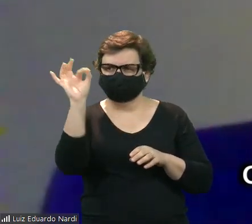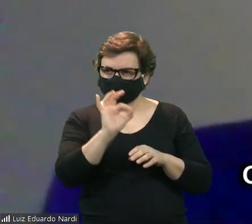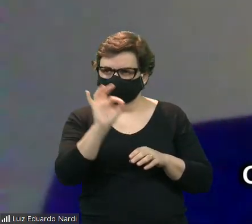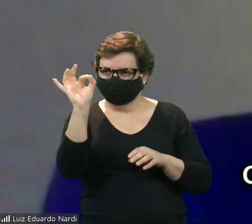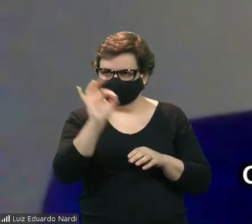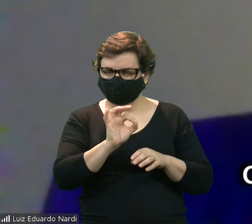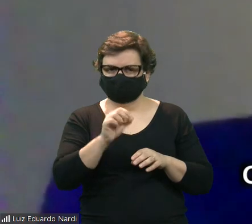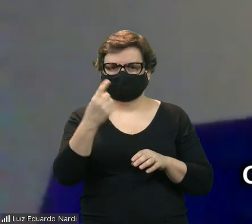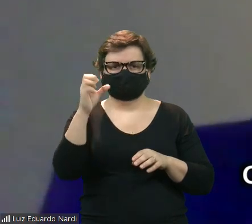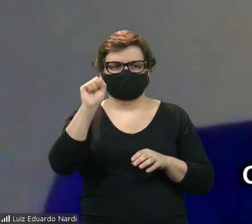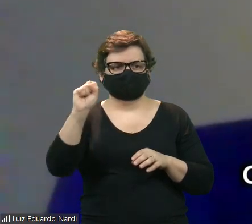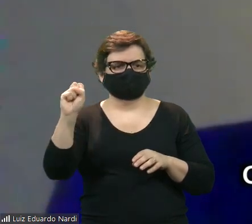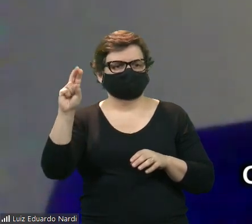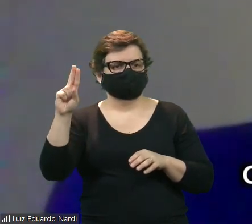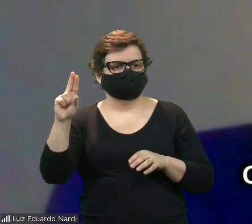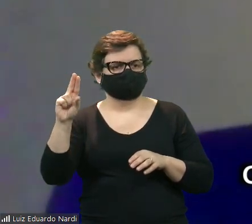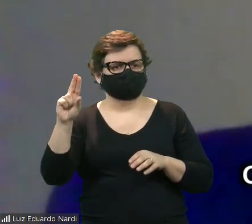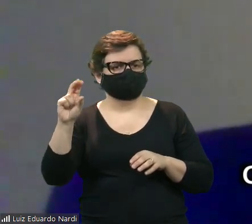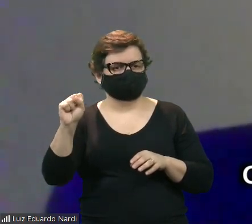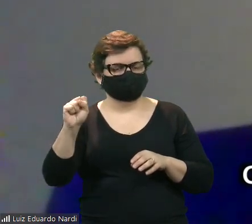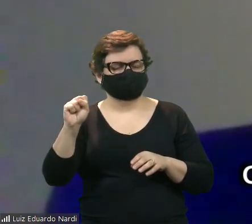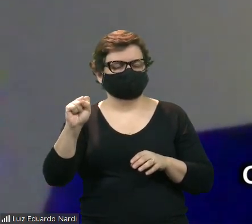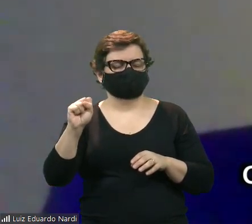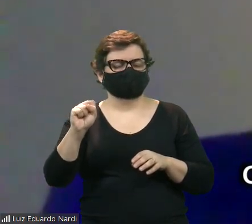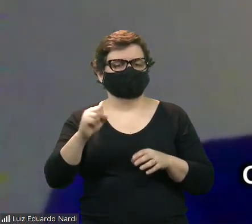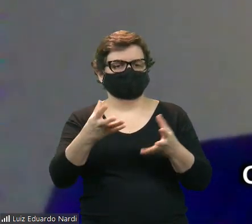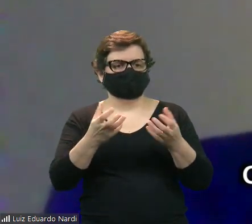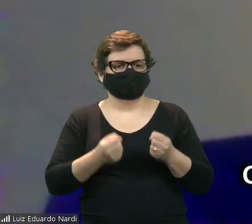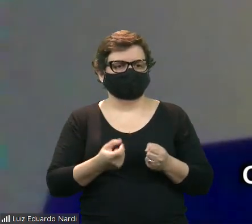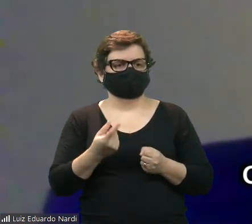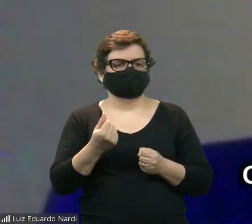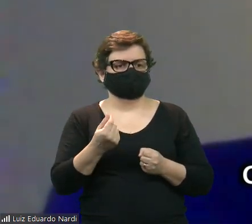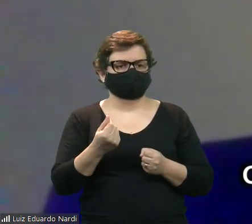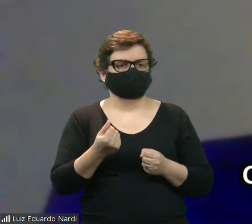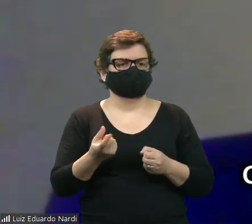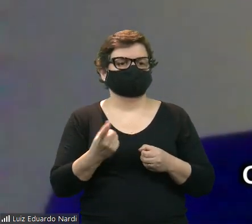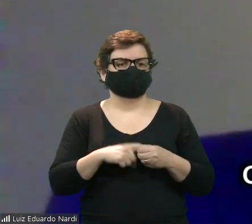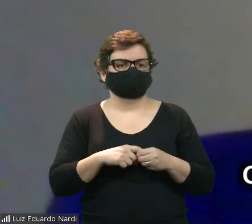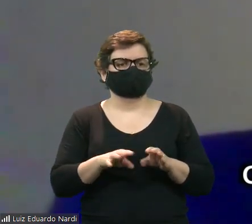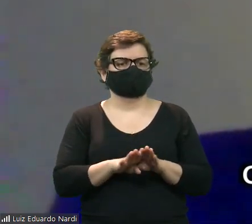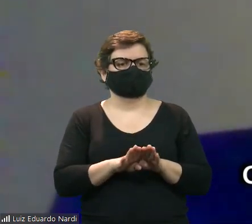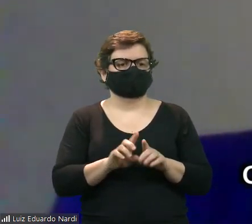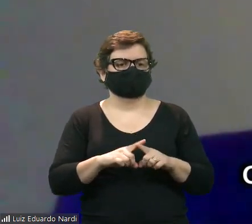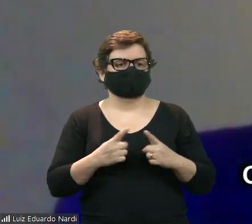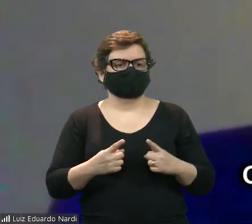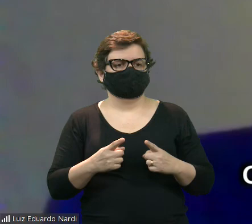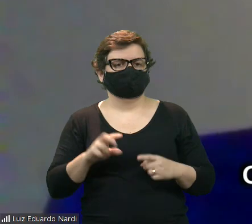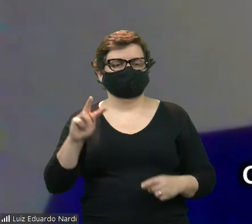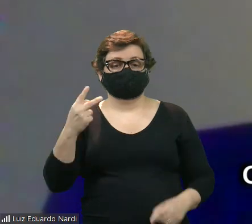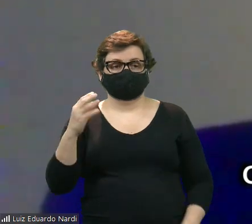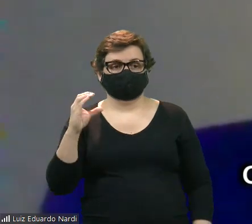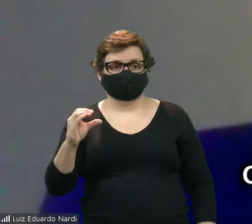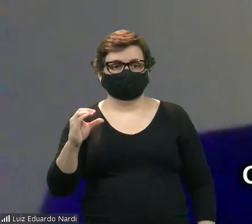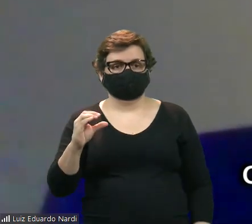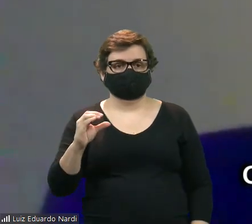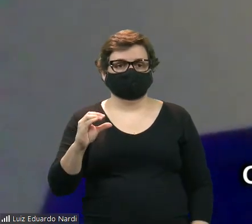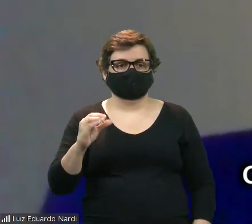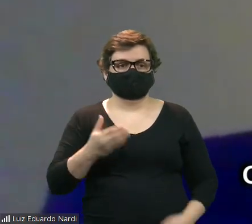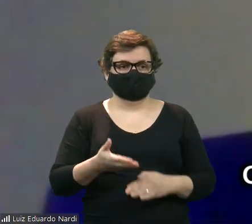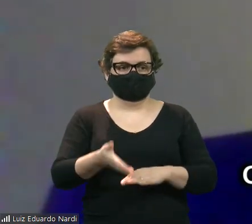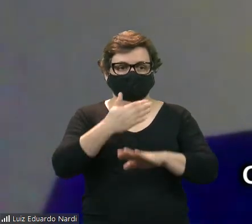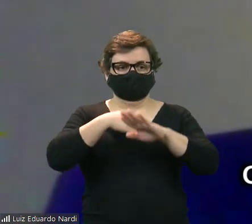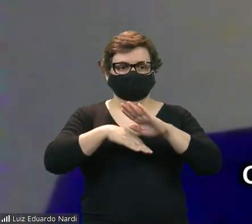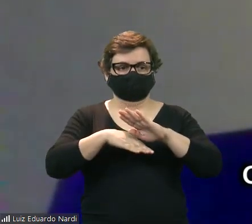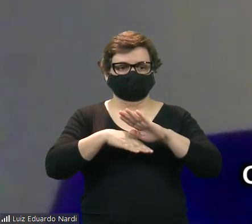SUS, recebe recursos de convênios também. E o HC, que tem por trás do